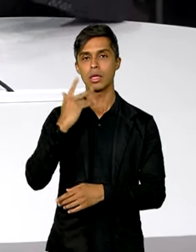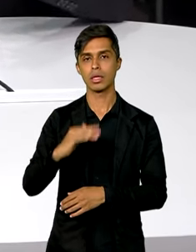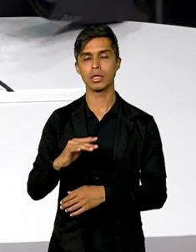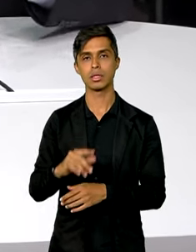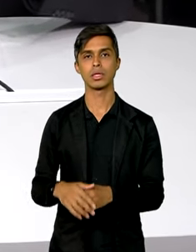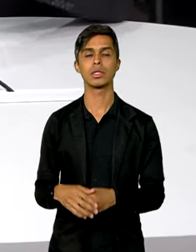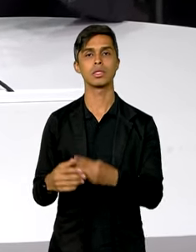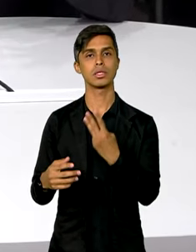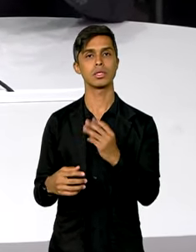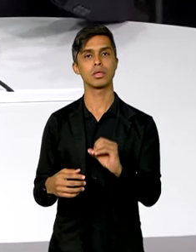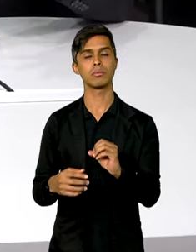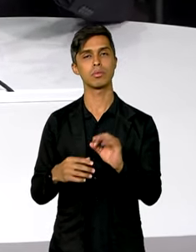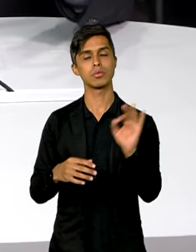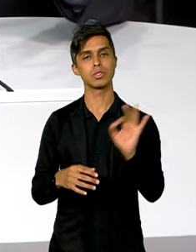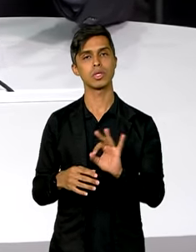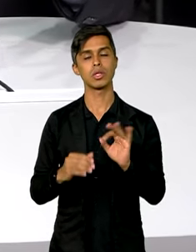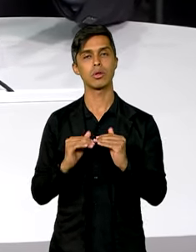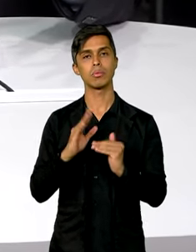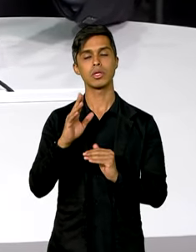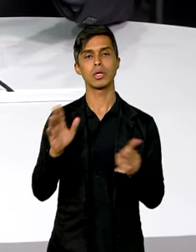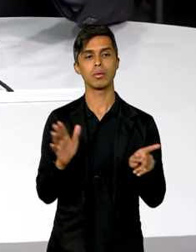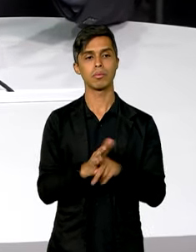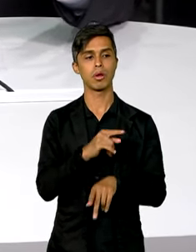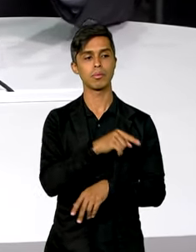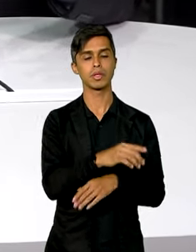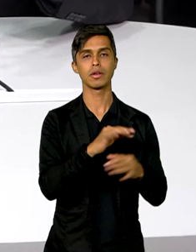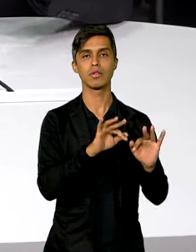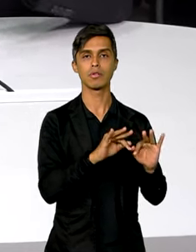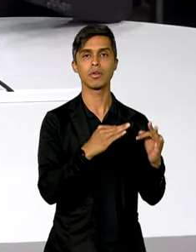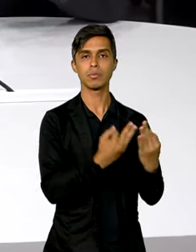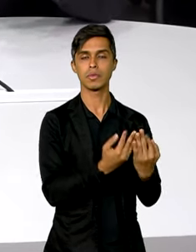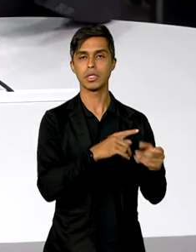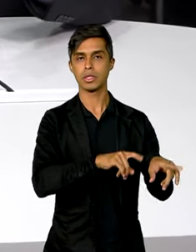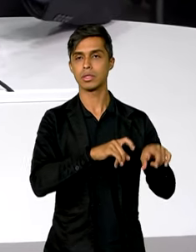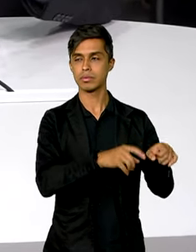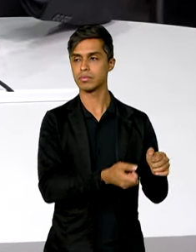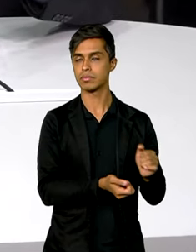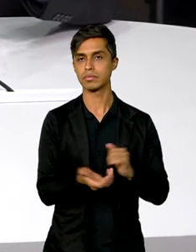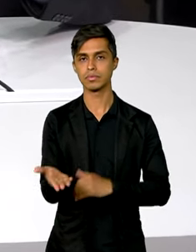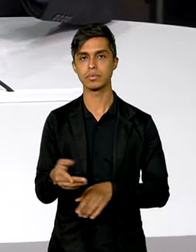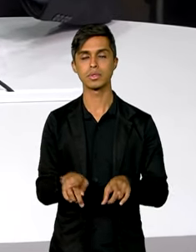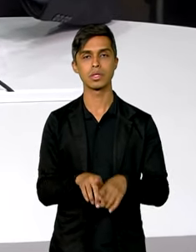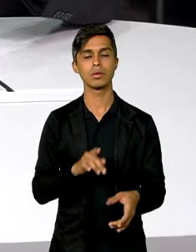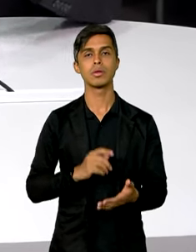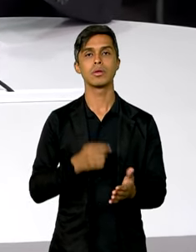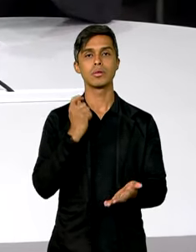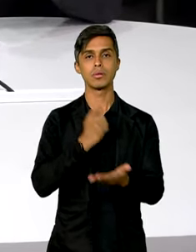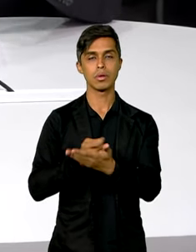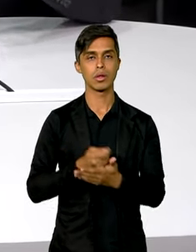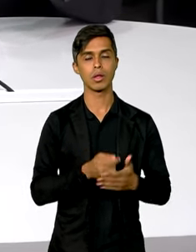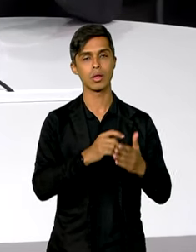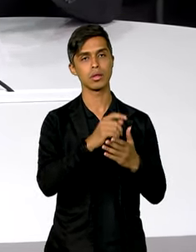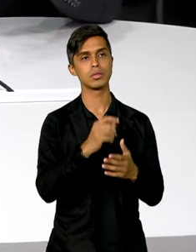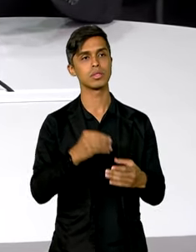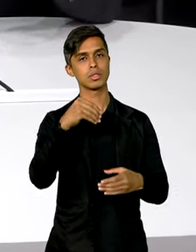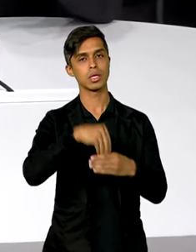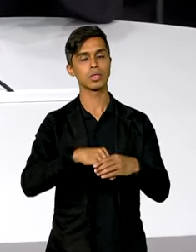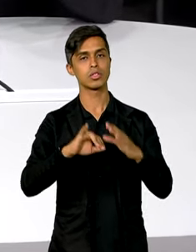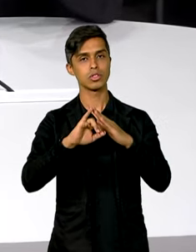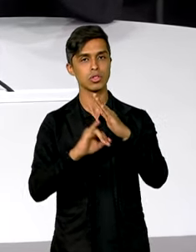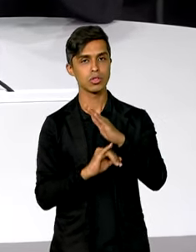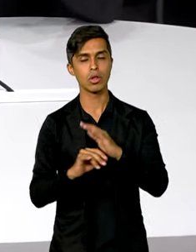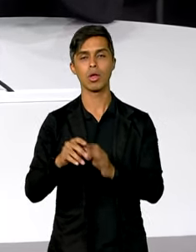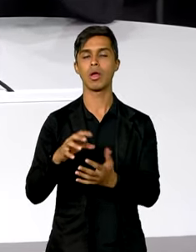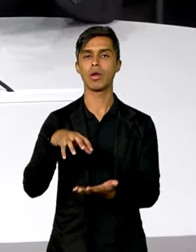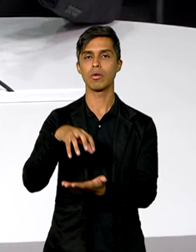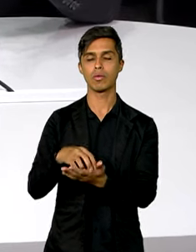crianças, 30% no mínimo vem da agricultura familiar. Tem também um programa de compras institucionais, hospitais, forças